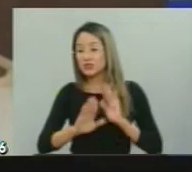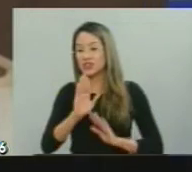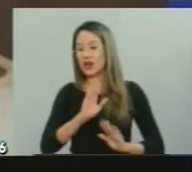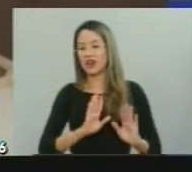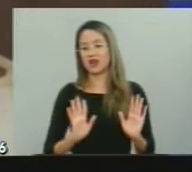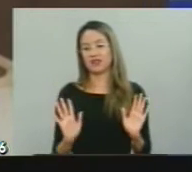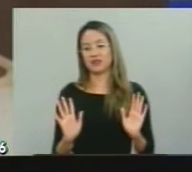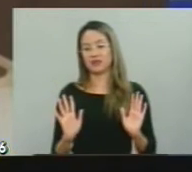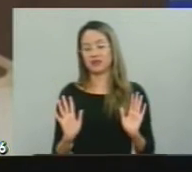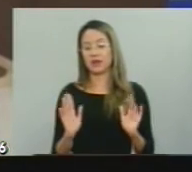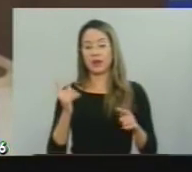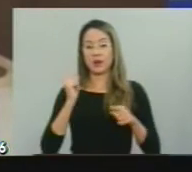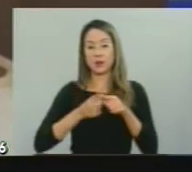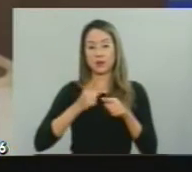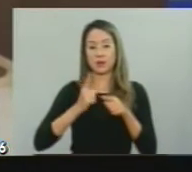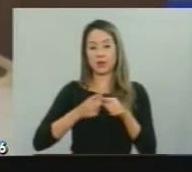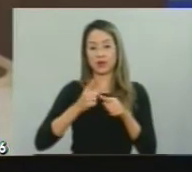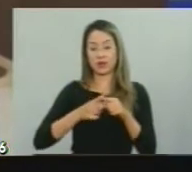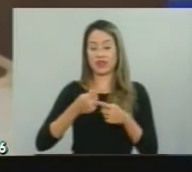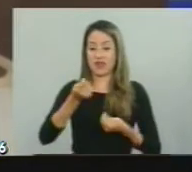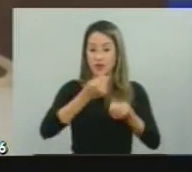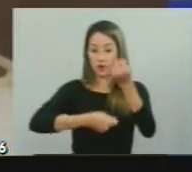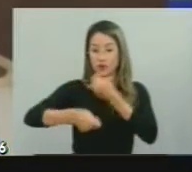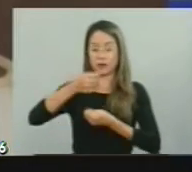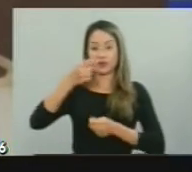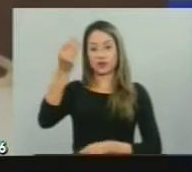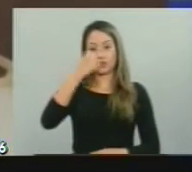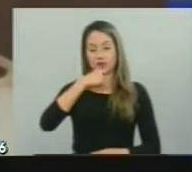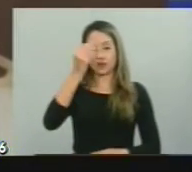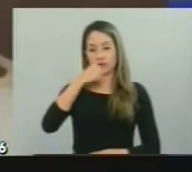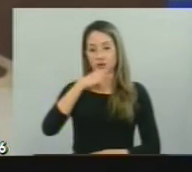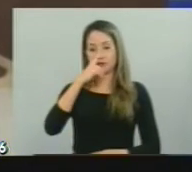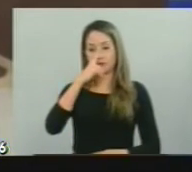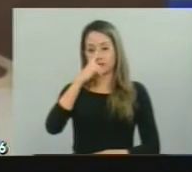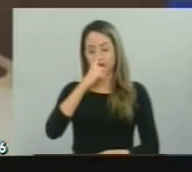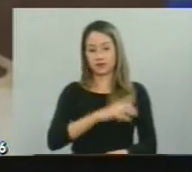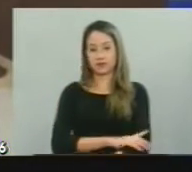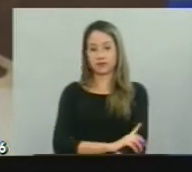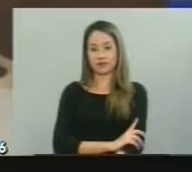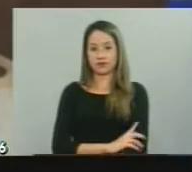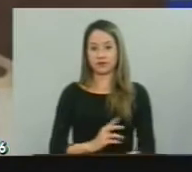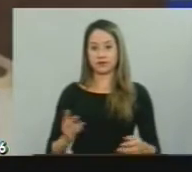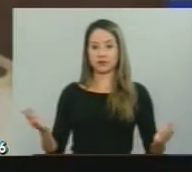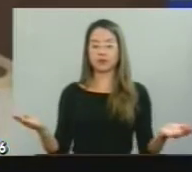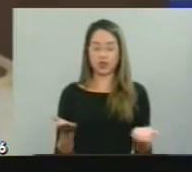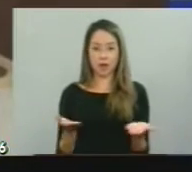o agronegócio e com a banca financeira. Ela própria, tardiamente,